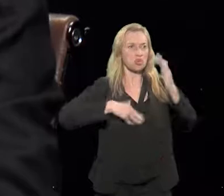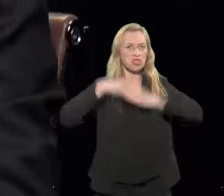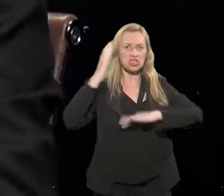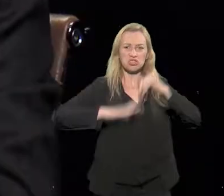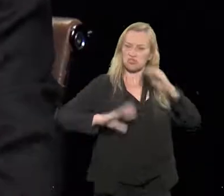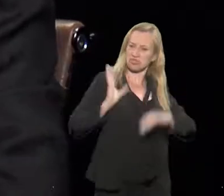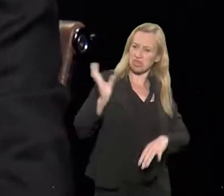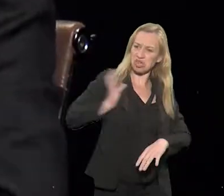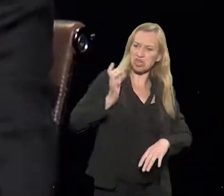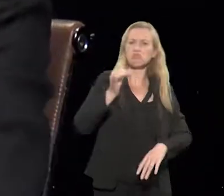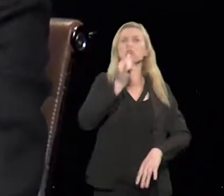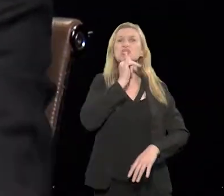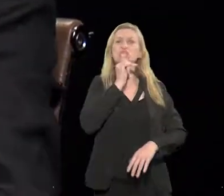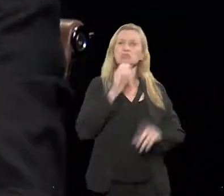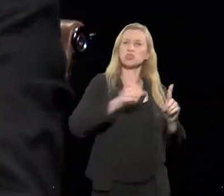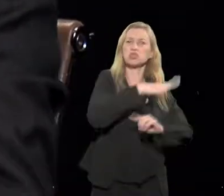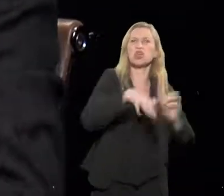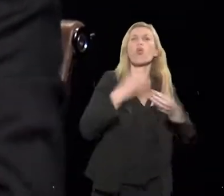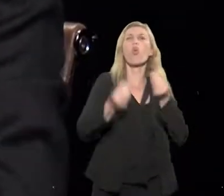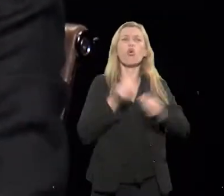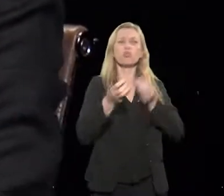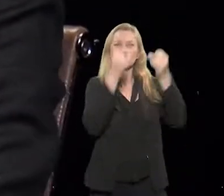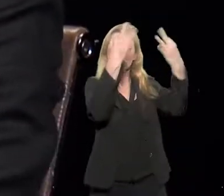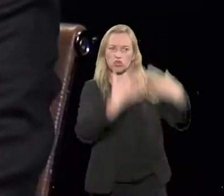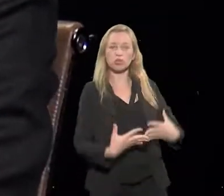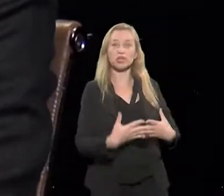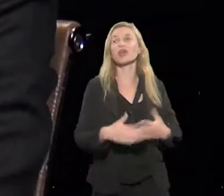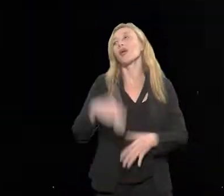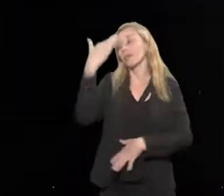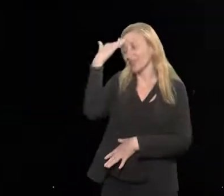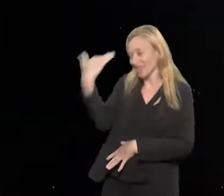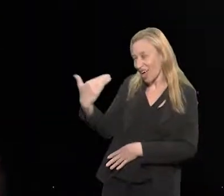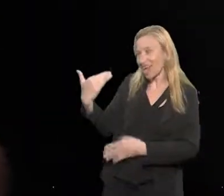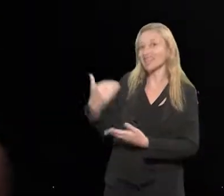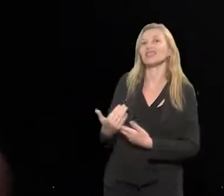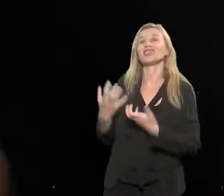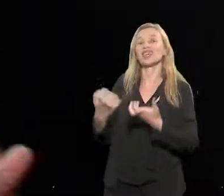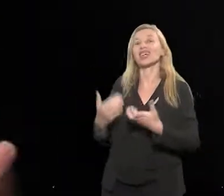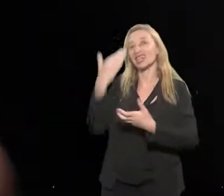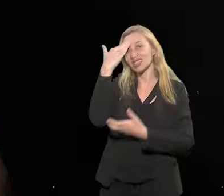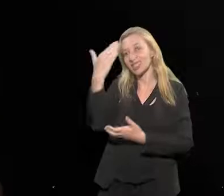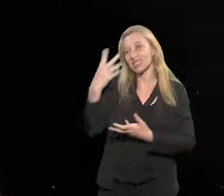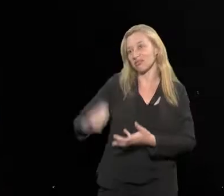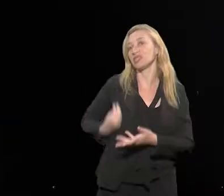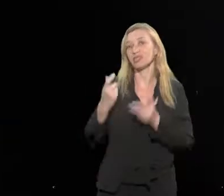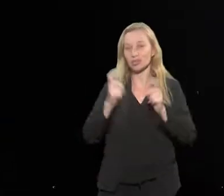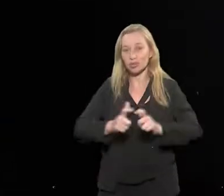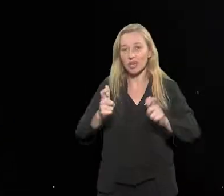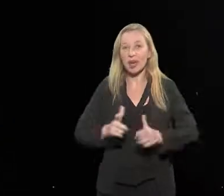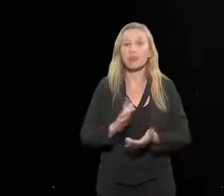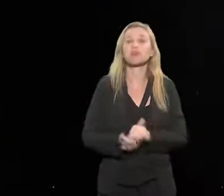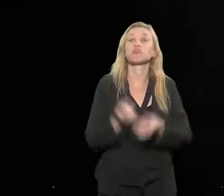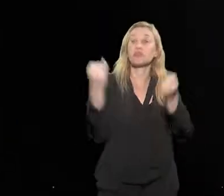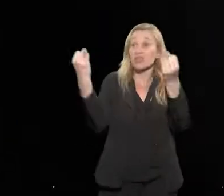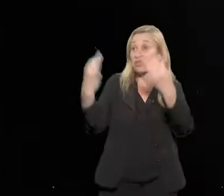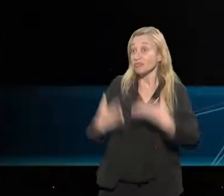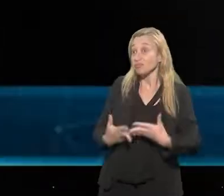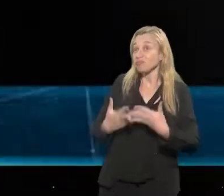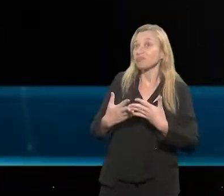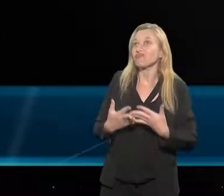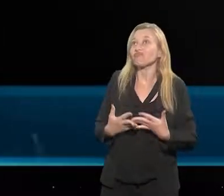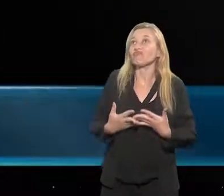um exemplo para a comunidade. Como é que você explica isso? Obrigado, Medeiros. Primeiro, agradecer estar aqui. Acho